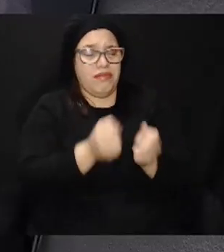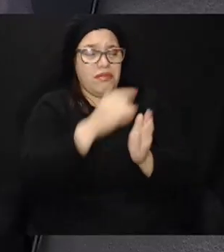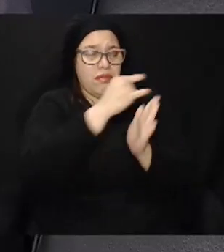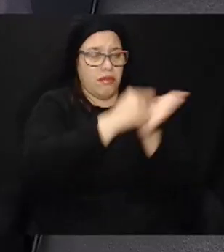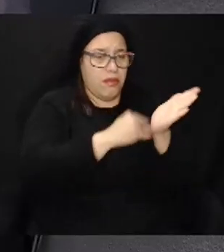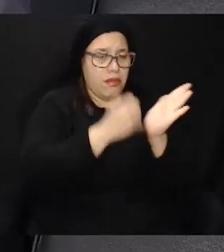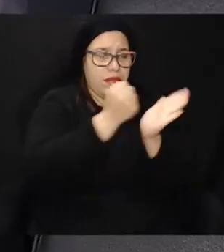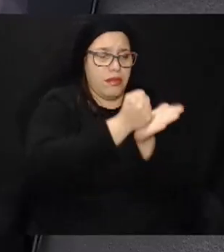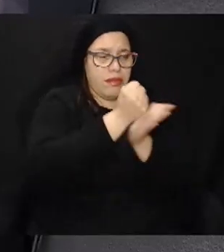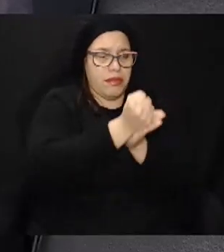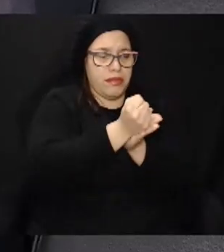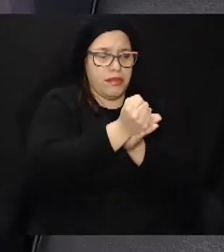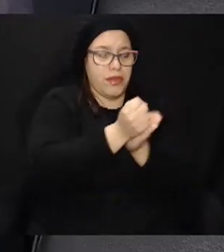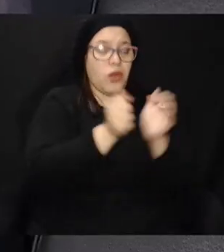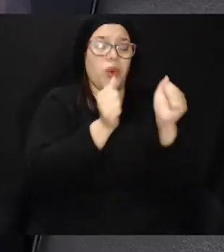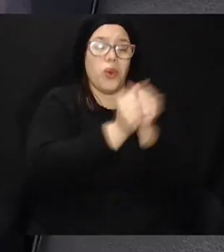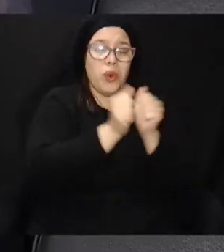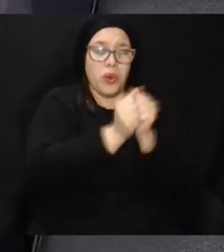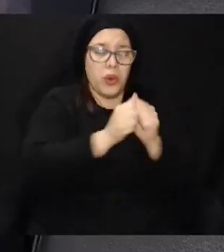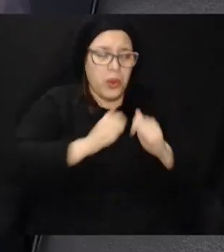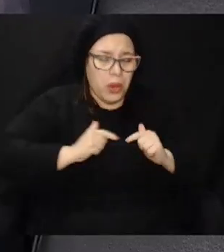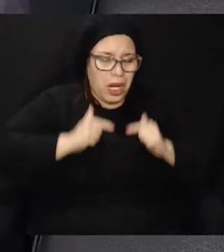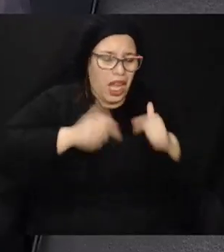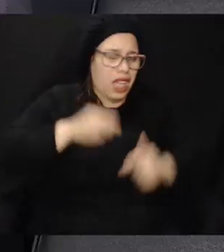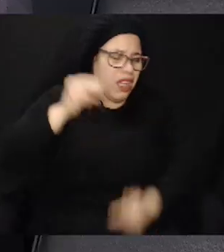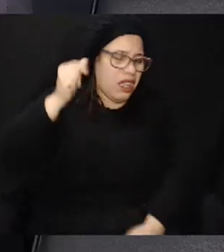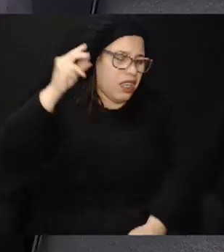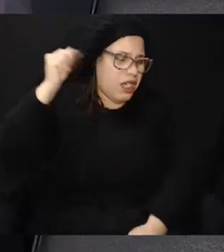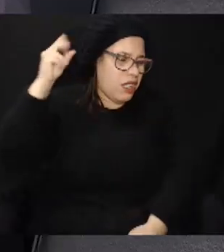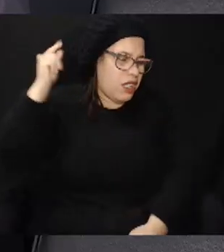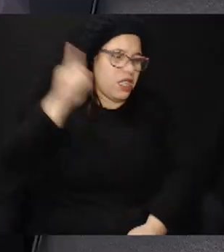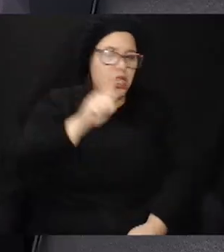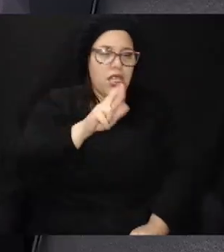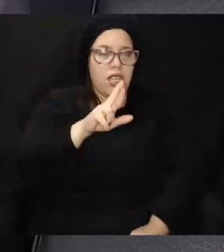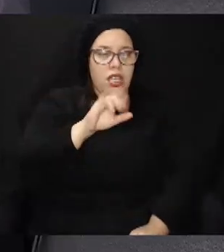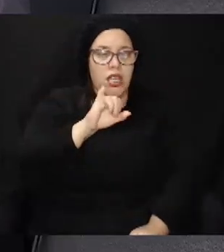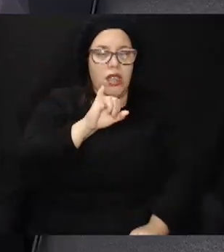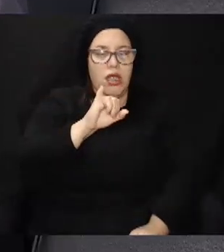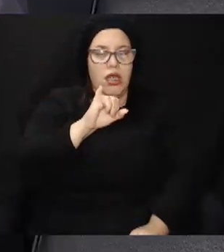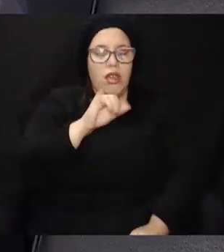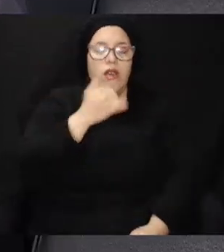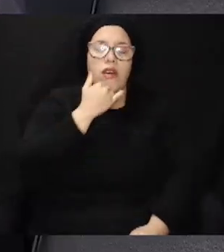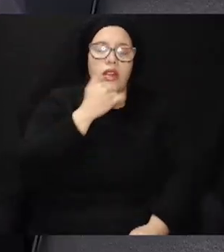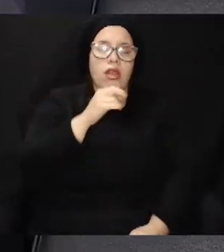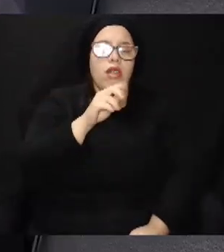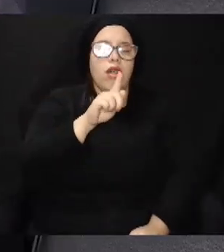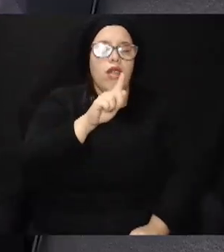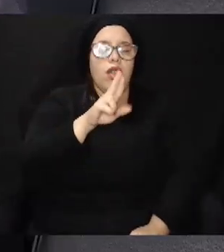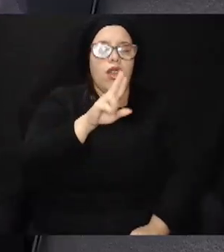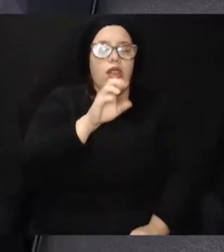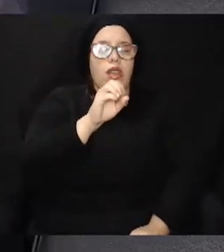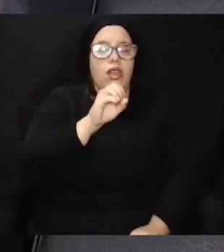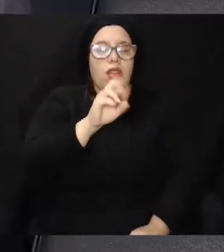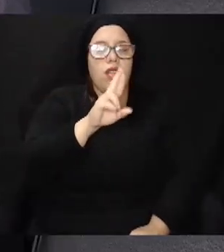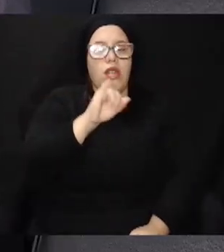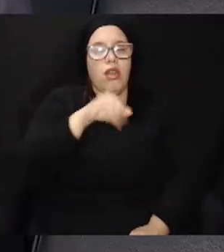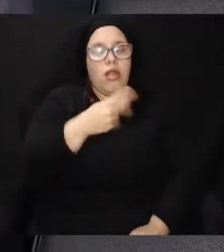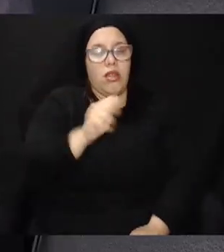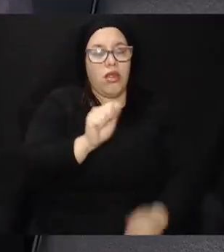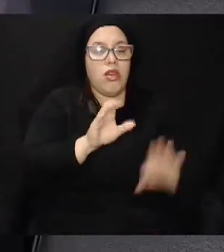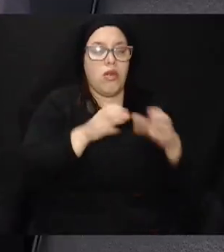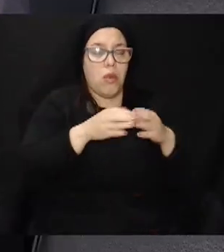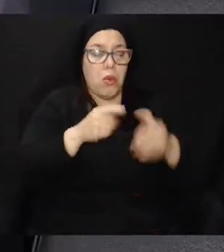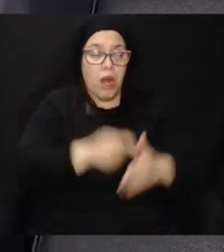nós, junto, uma luta lá de trás com a Glorinha, quando a Glorinha ainda estava viva, uma das grandes líderes daquela comunidade, que